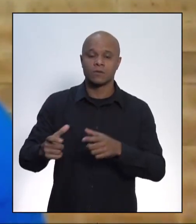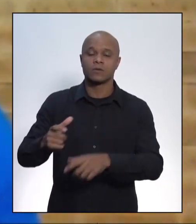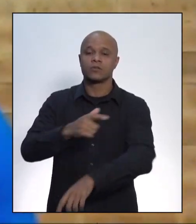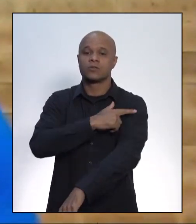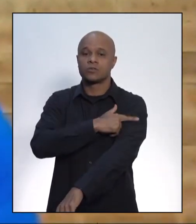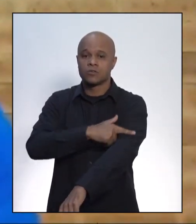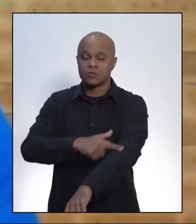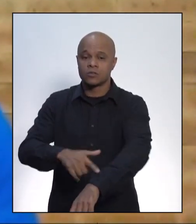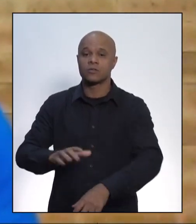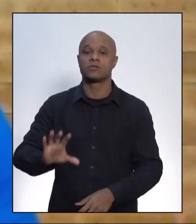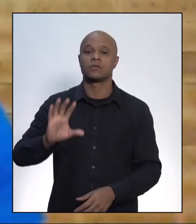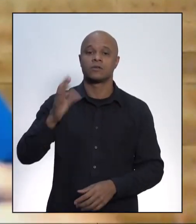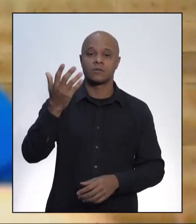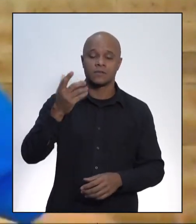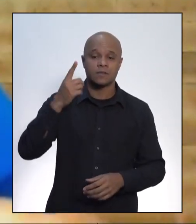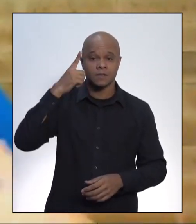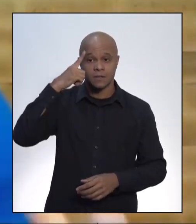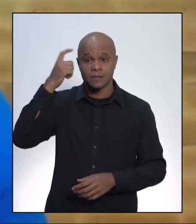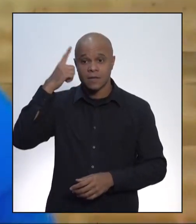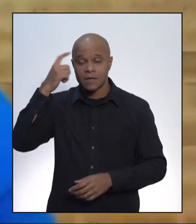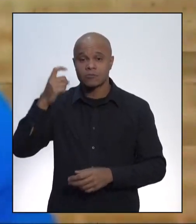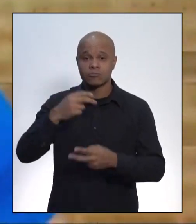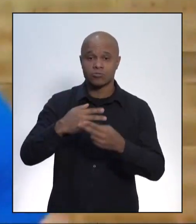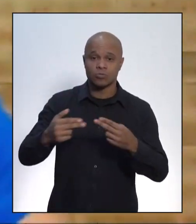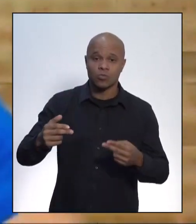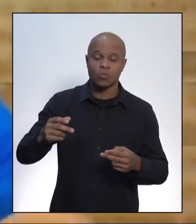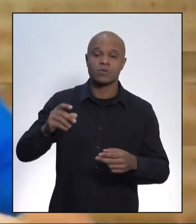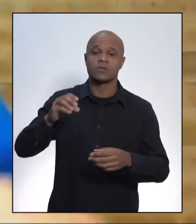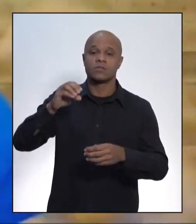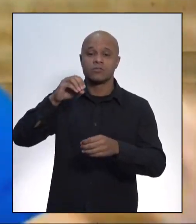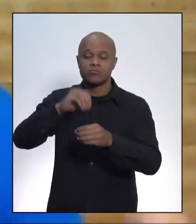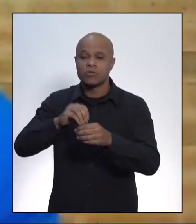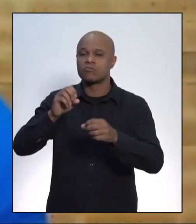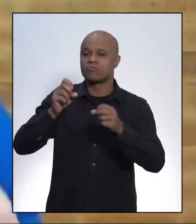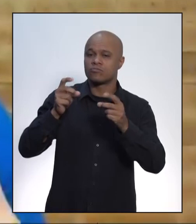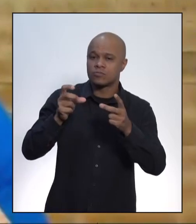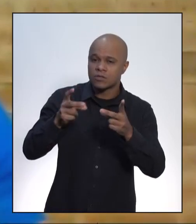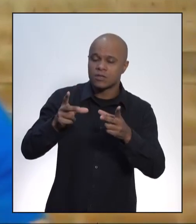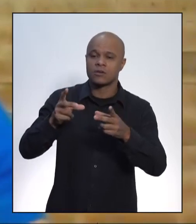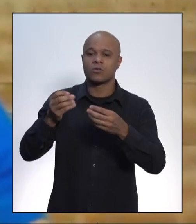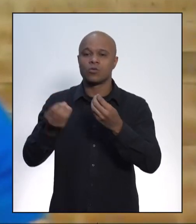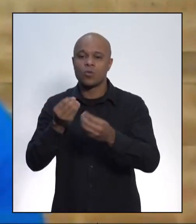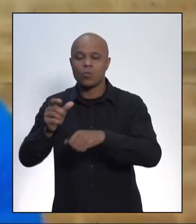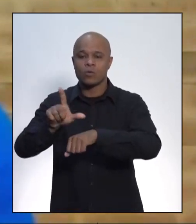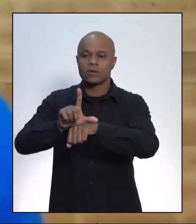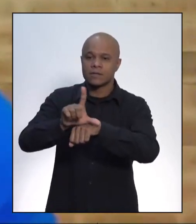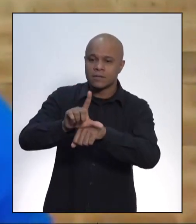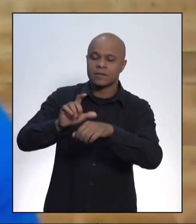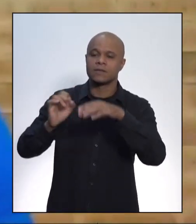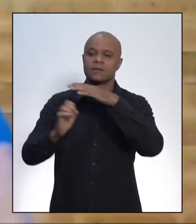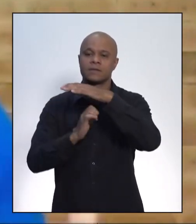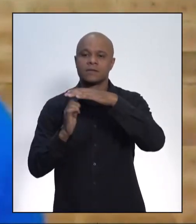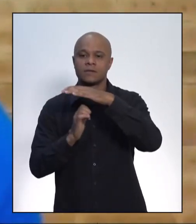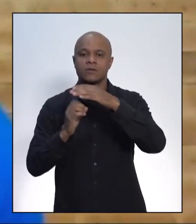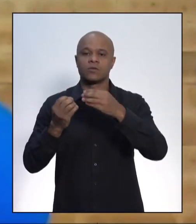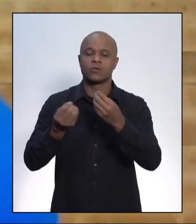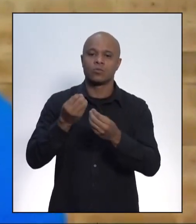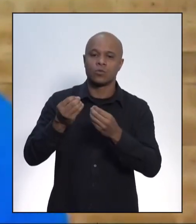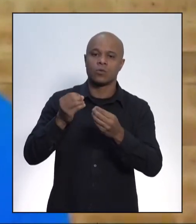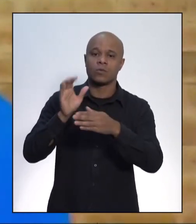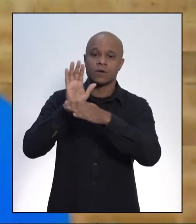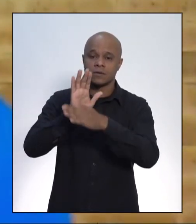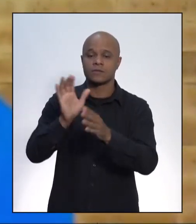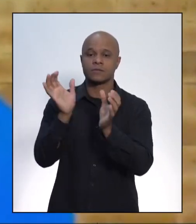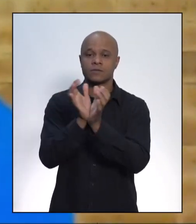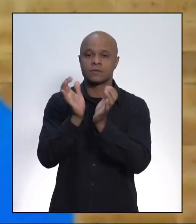respeito de coisas que vão agregar para a minha área, vendas, como liderar uma empresa, como incentivar meu time, essas coisas são